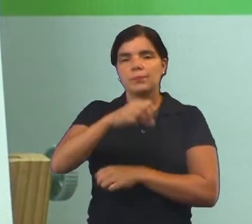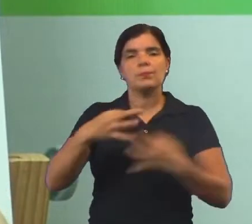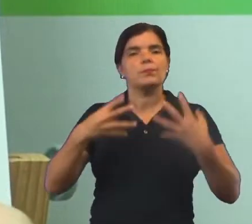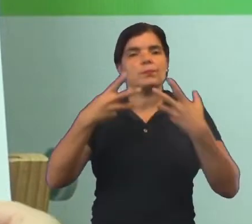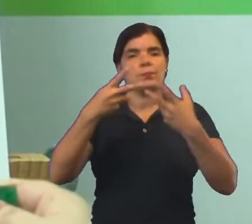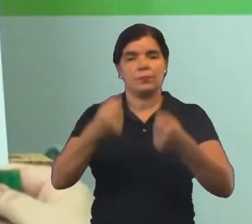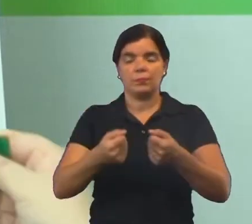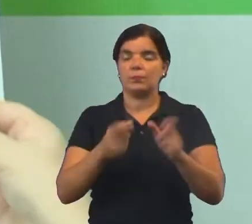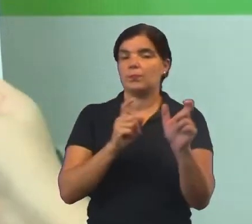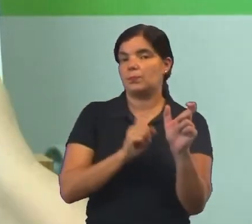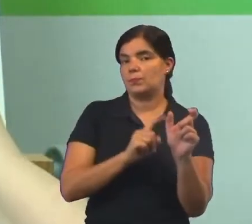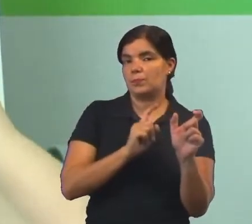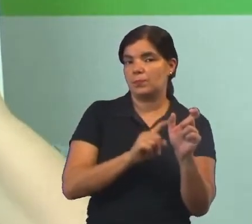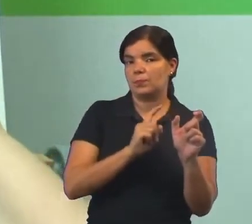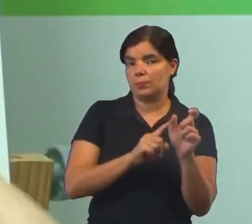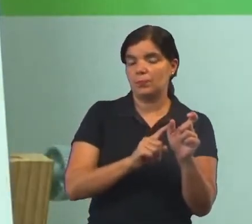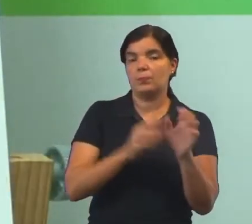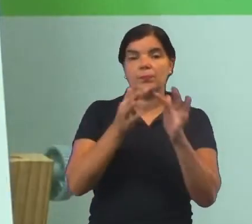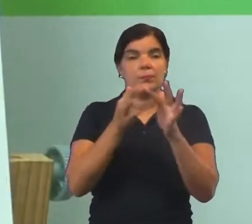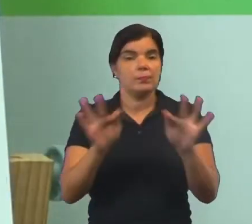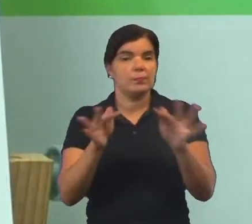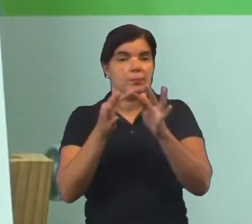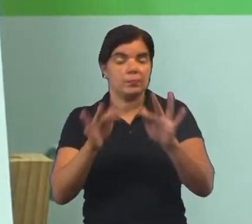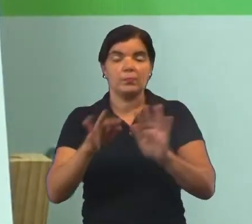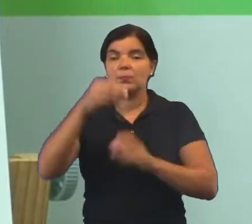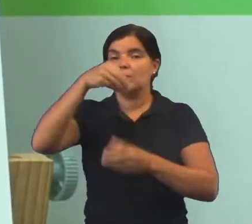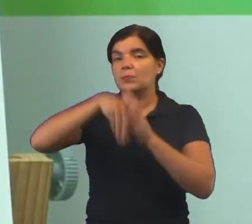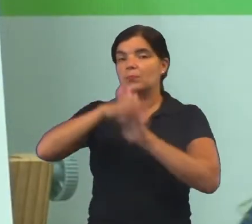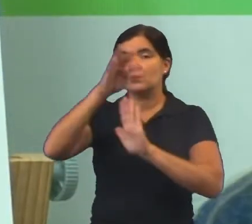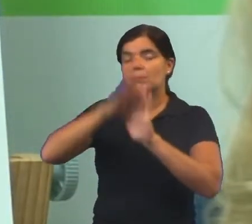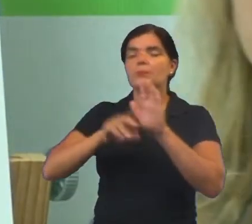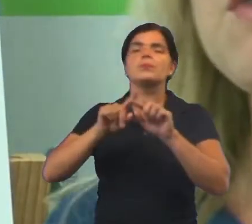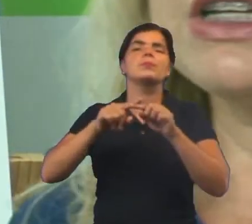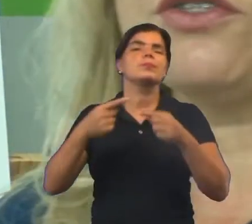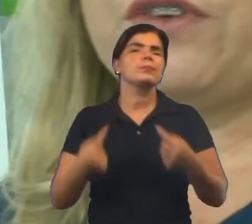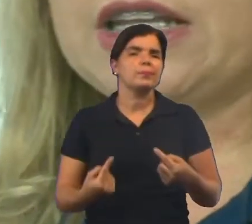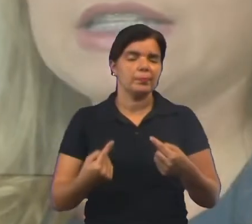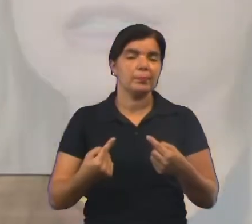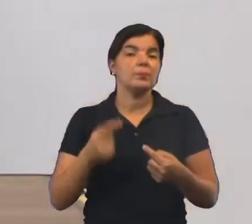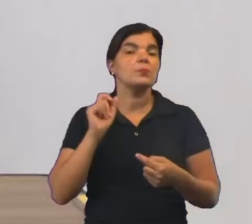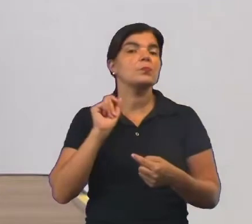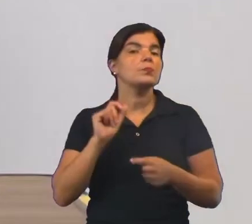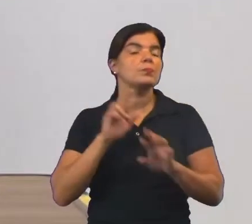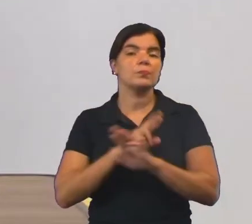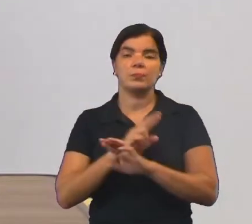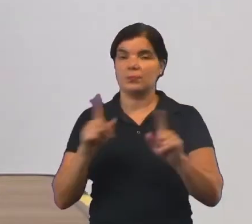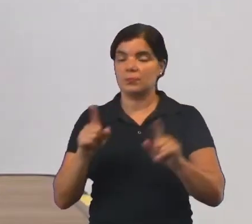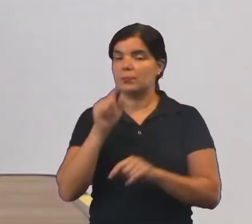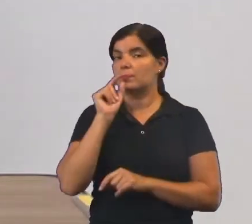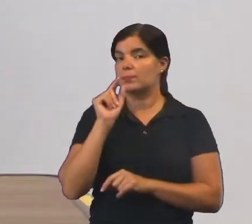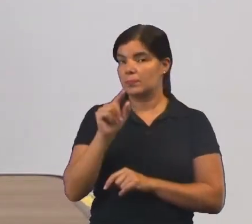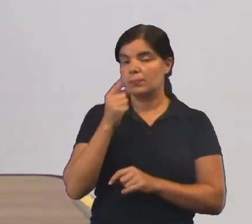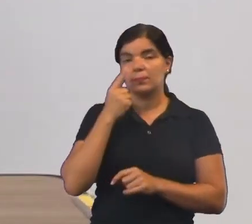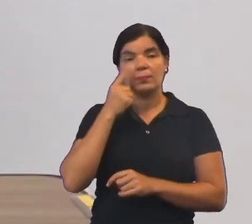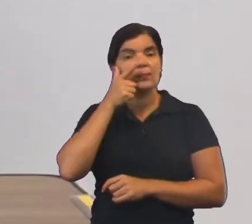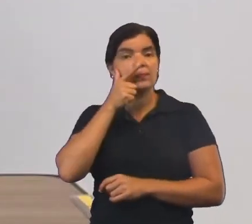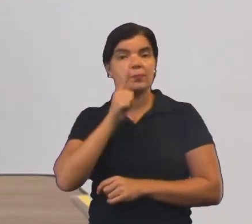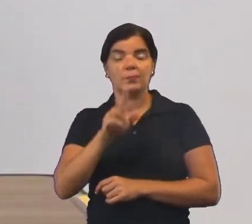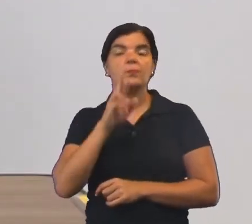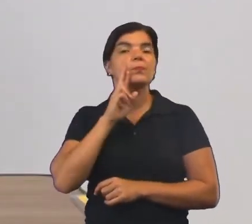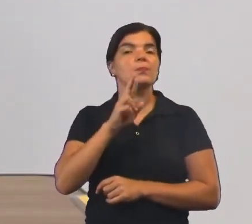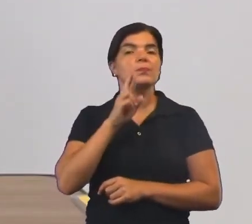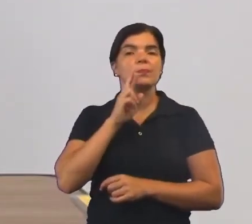todas essas palavras, essas frases estão no texto. Mas o que que vai diferenciar você